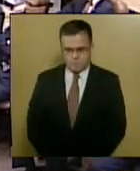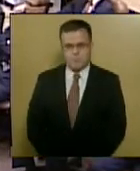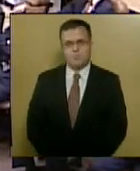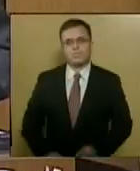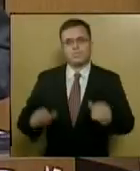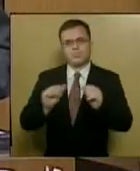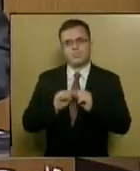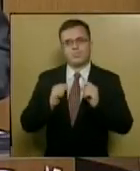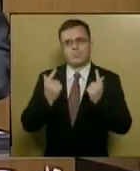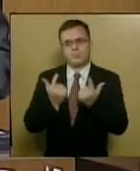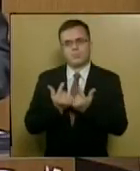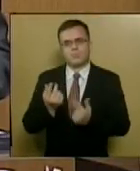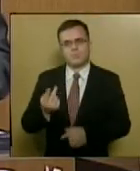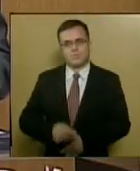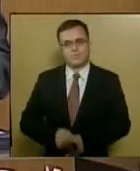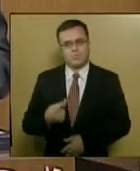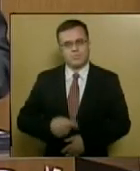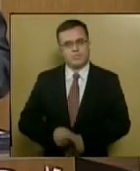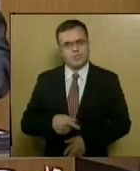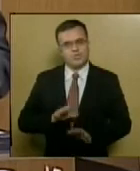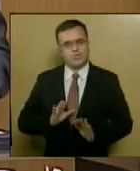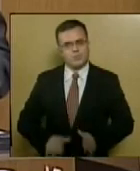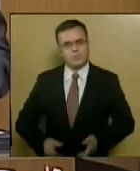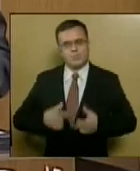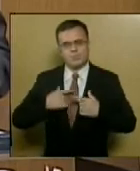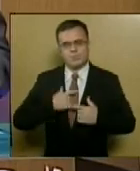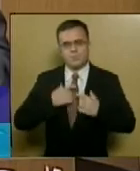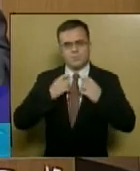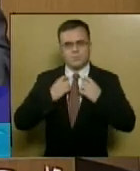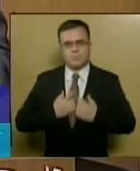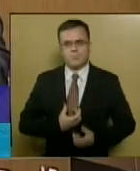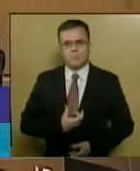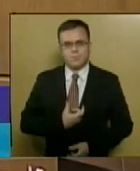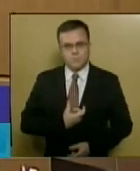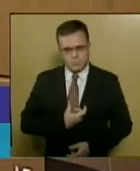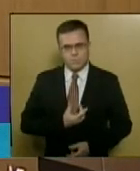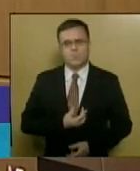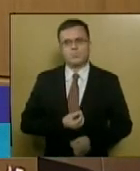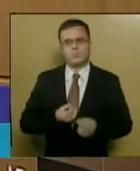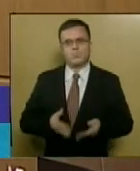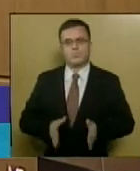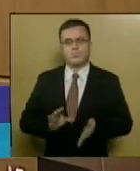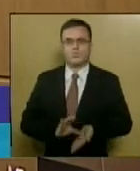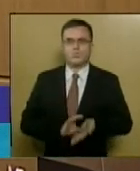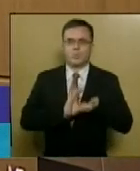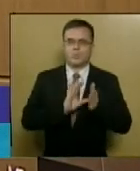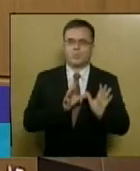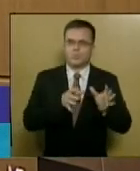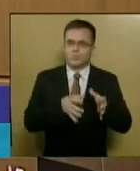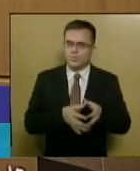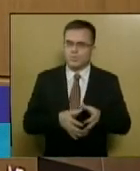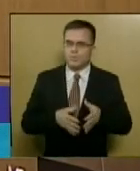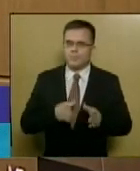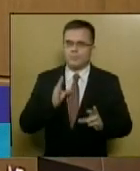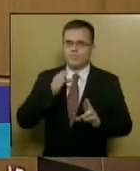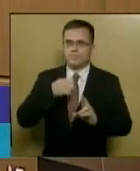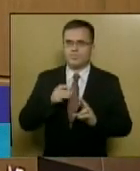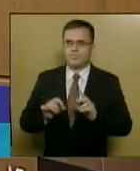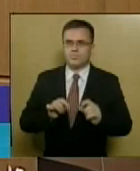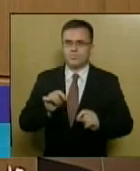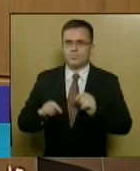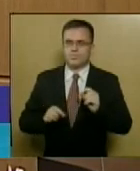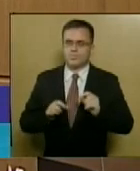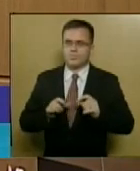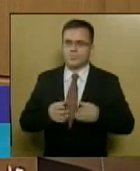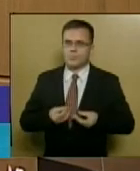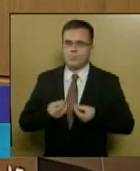Assembleia Legislativa, Conselho da Ordem do Mérito Parlamentar. Decisão do Conselho, referência, concessão da Ordem do